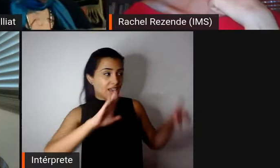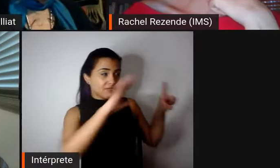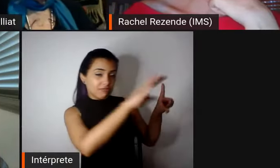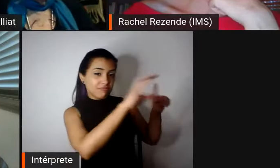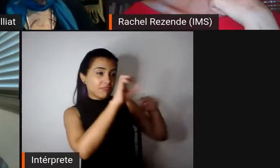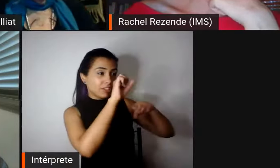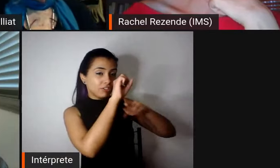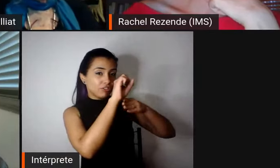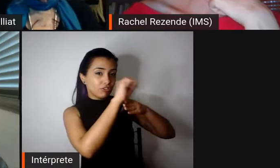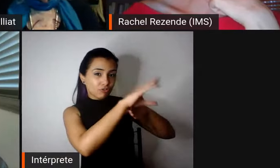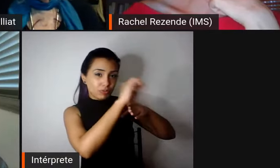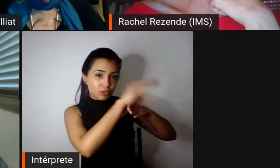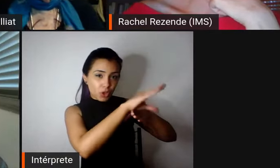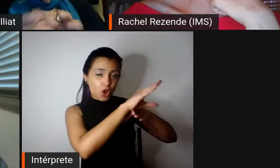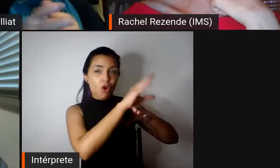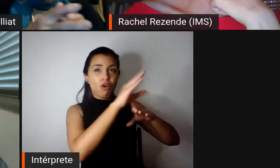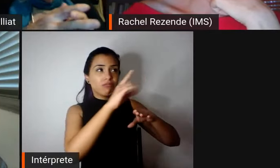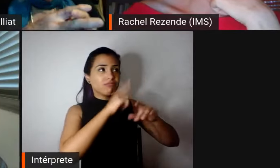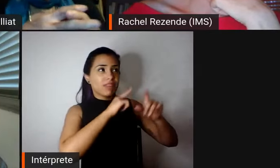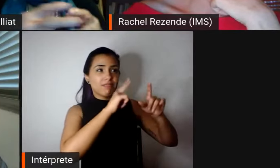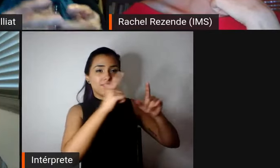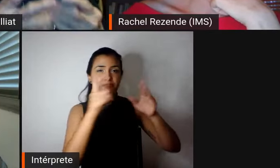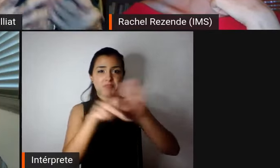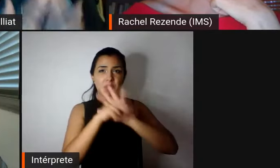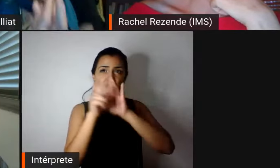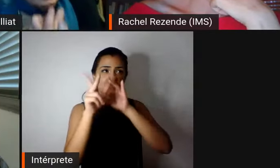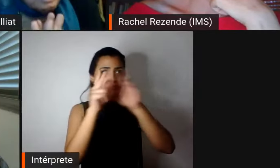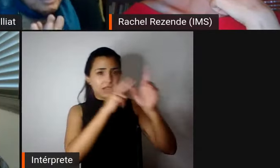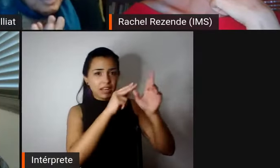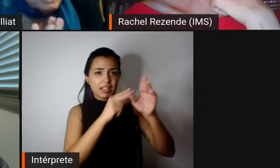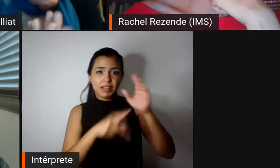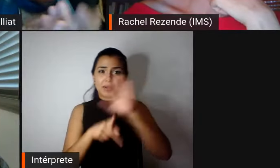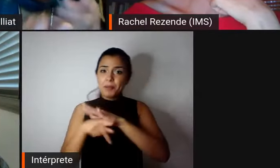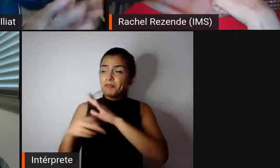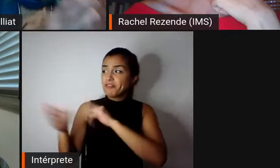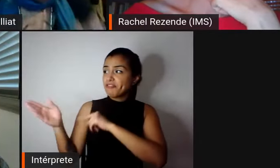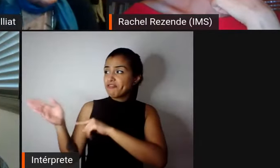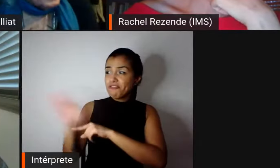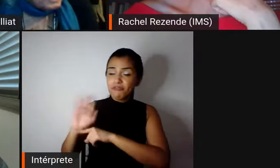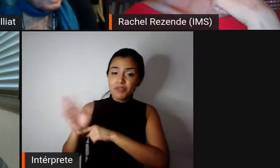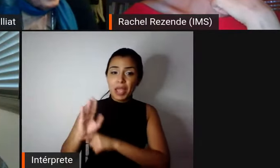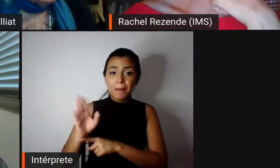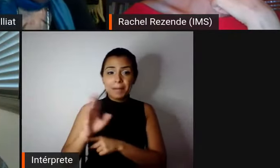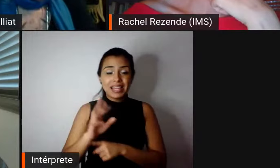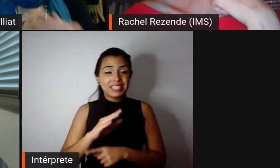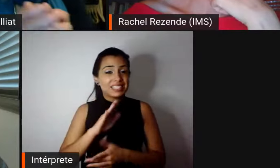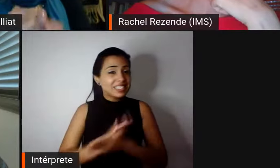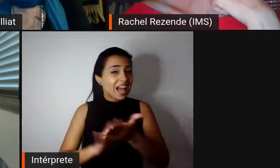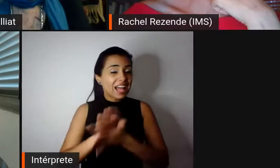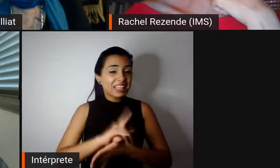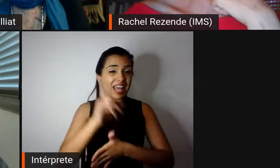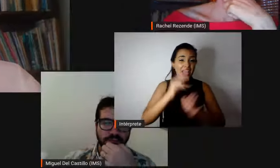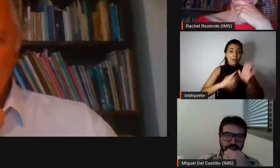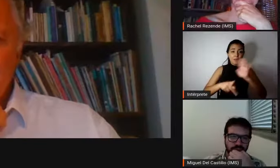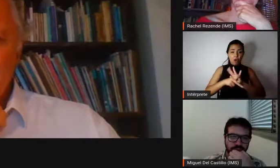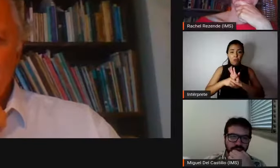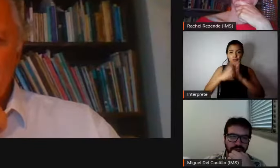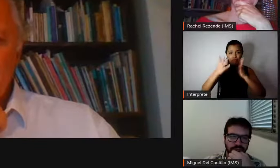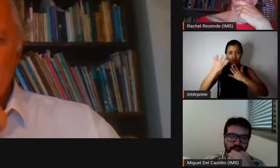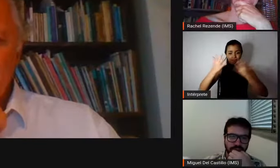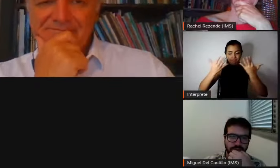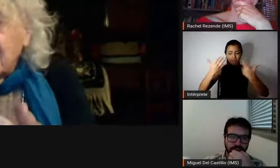faz filmes aqui, mas nada é manual. Não me queixo. Mas